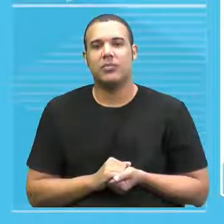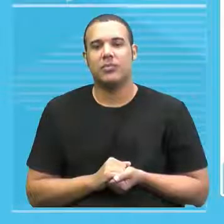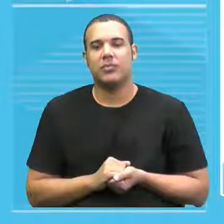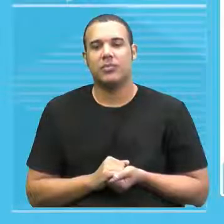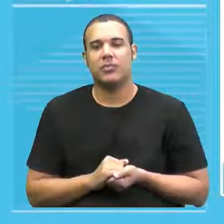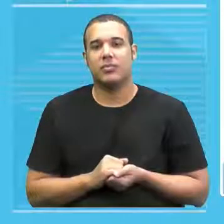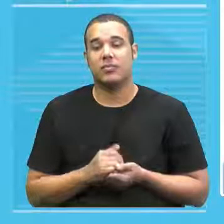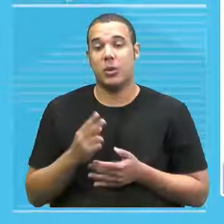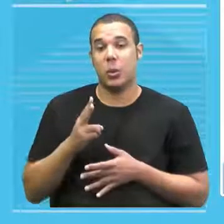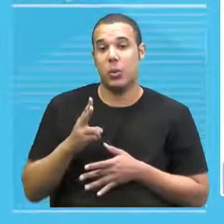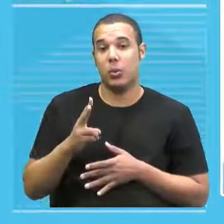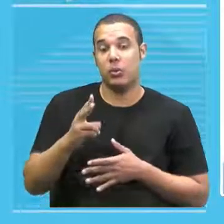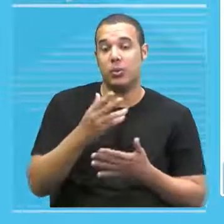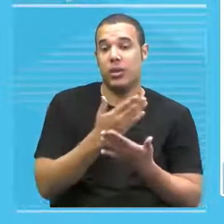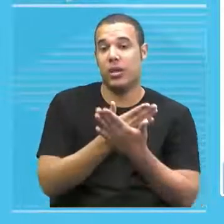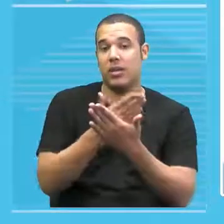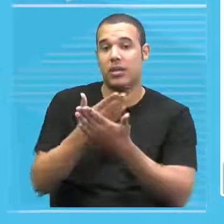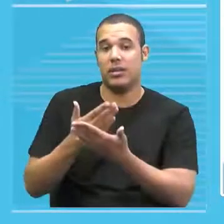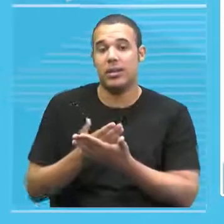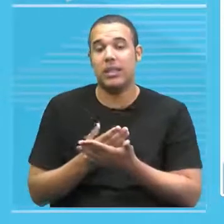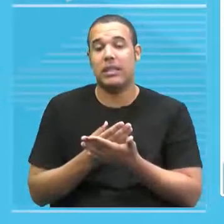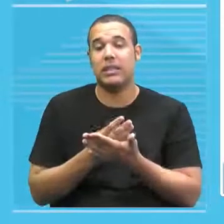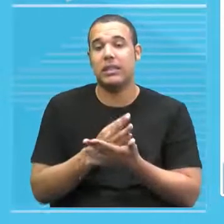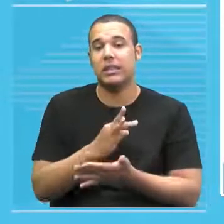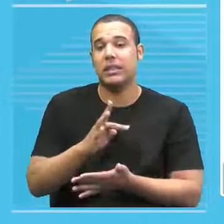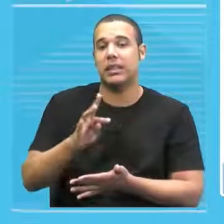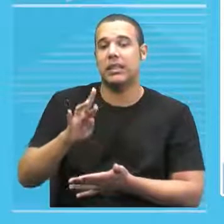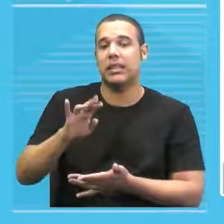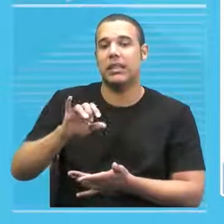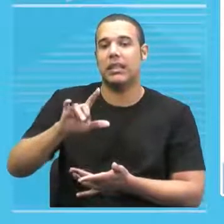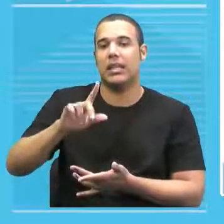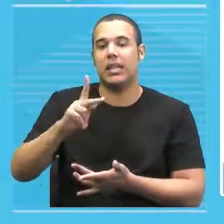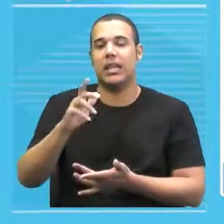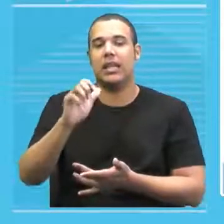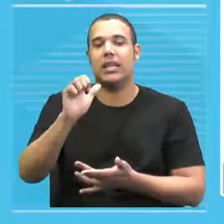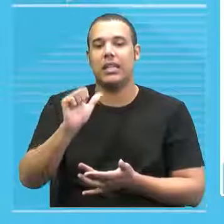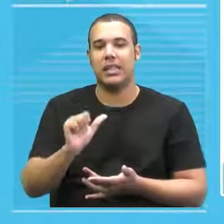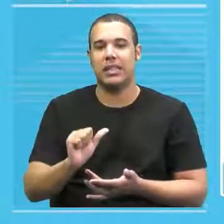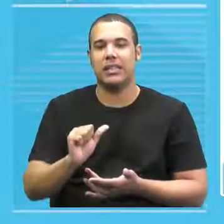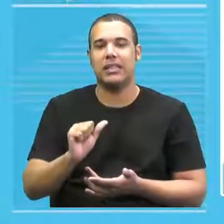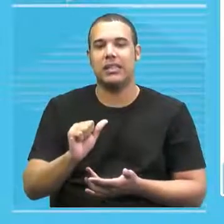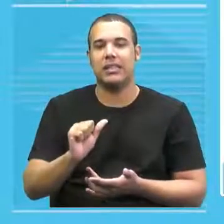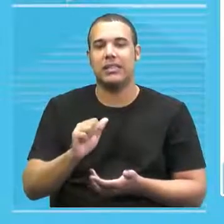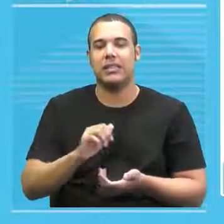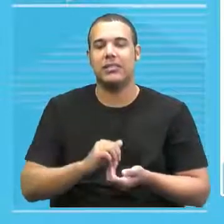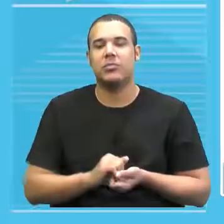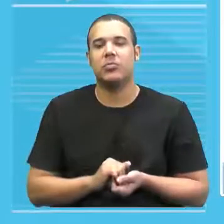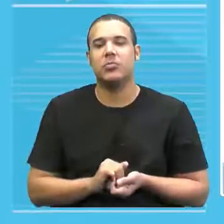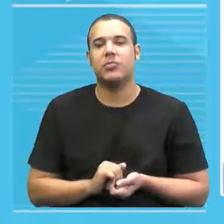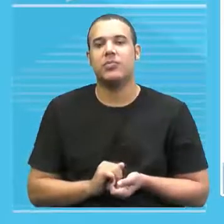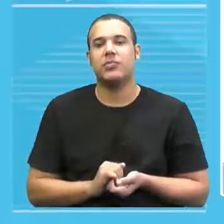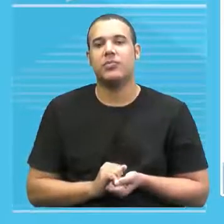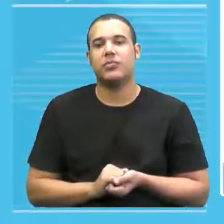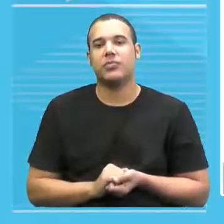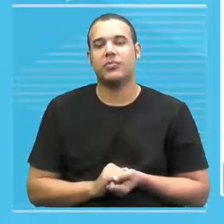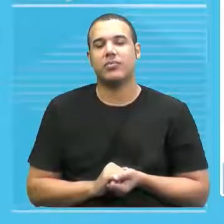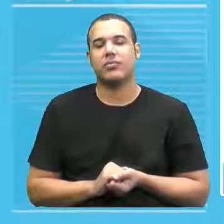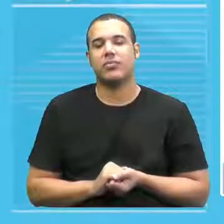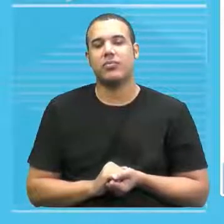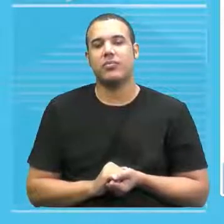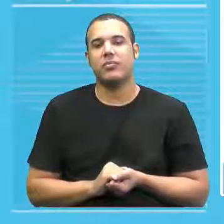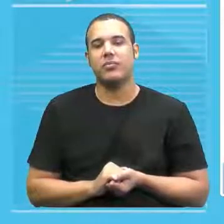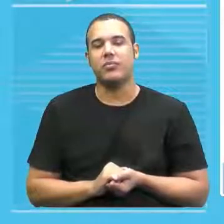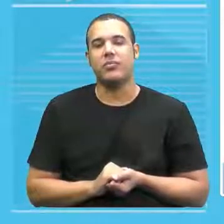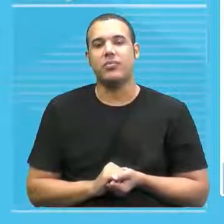vamos vamos adiante seguindo nas trilhas na sacaram minha gente então vamos